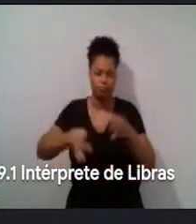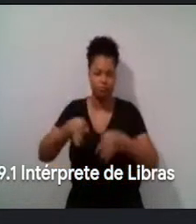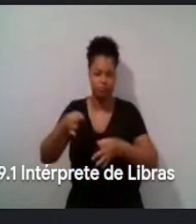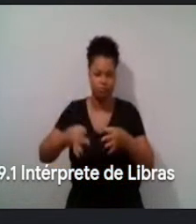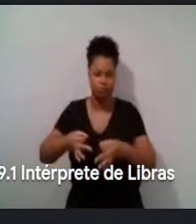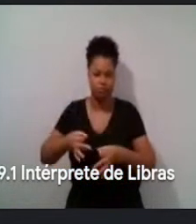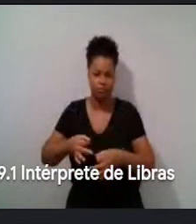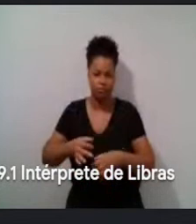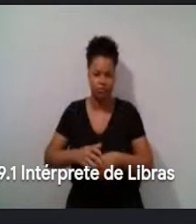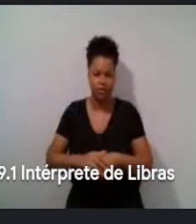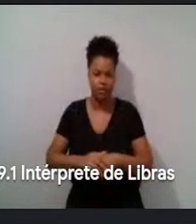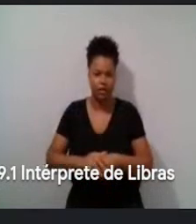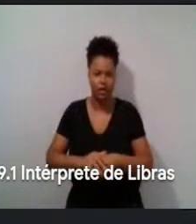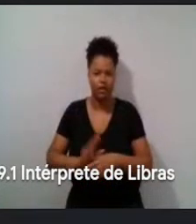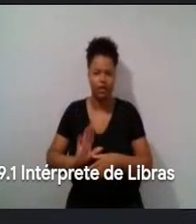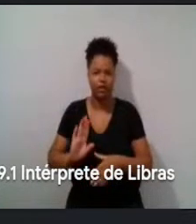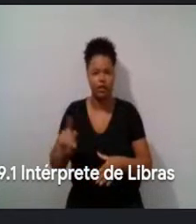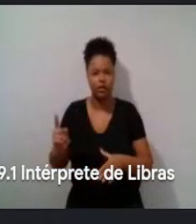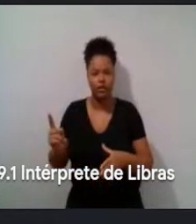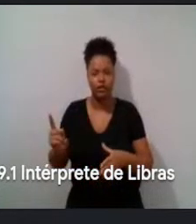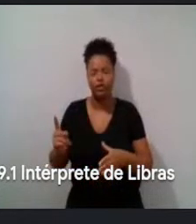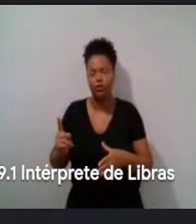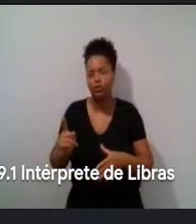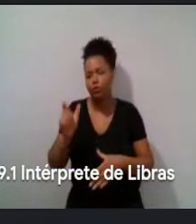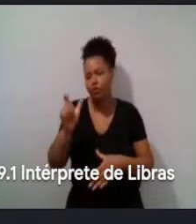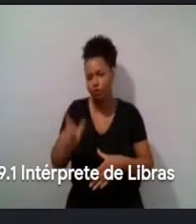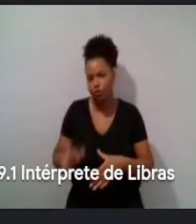aqui envolvido no processo eleitoral. Né?